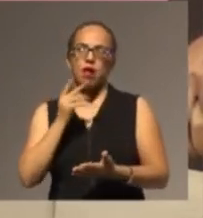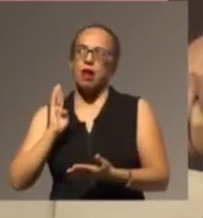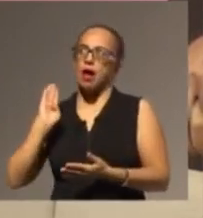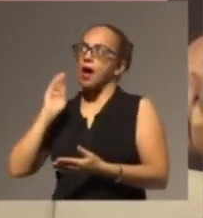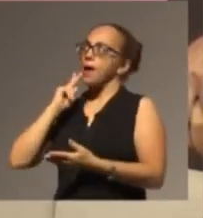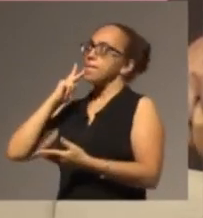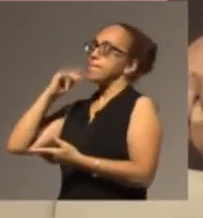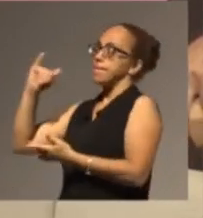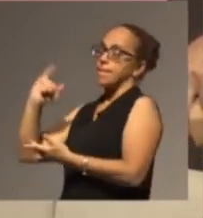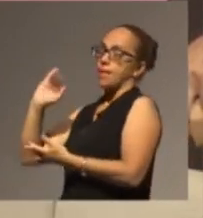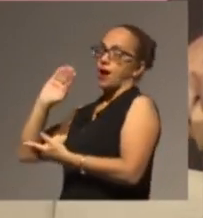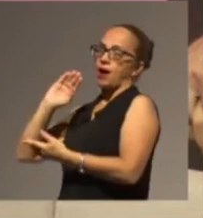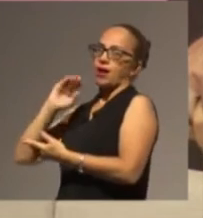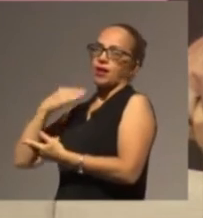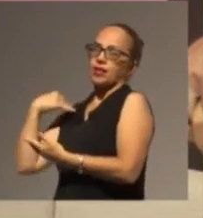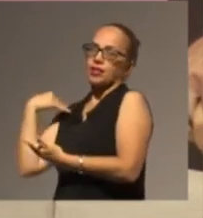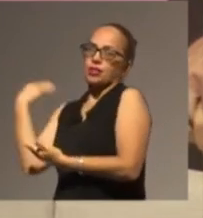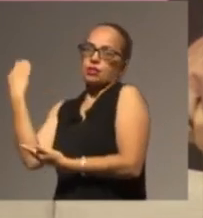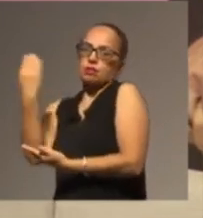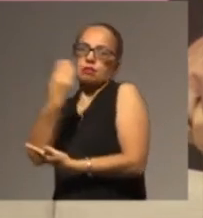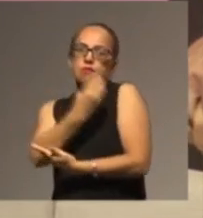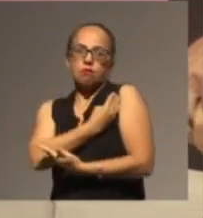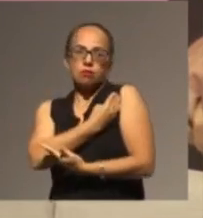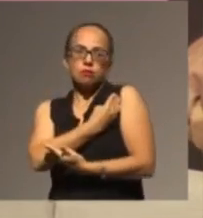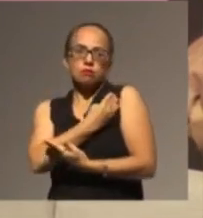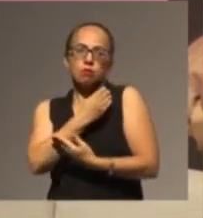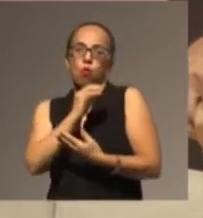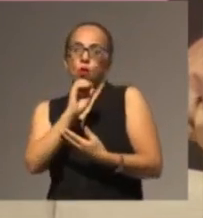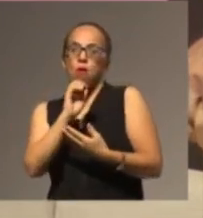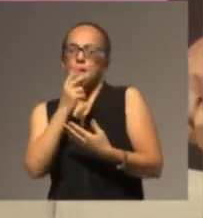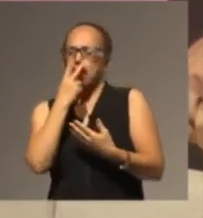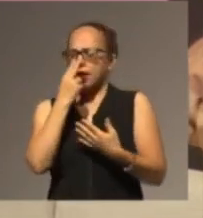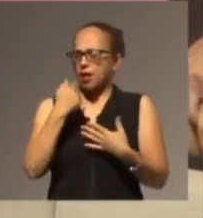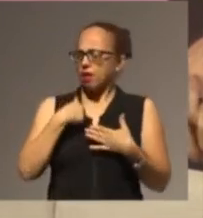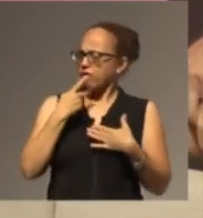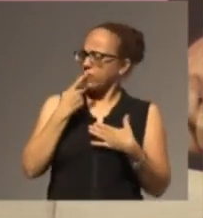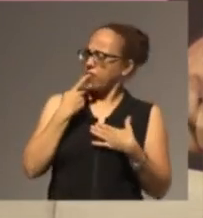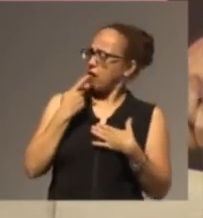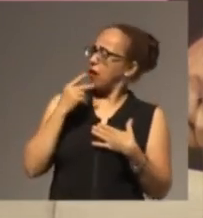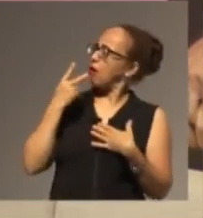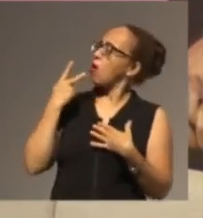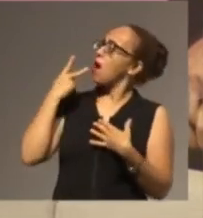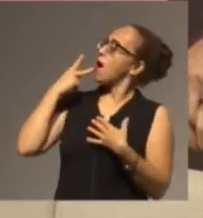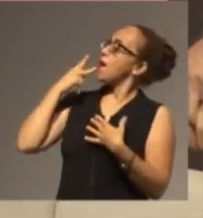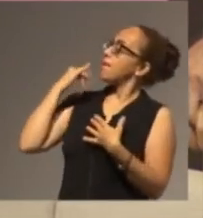único. Eu sou único na individualidade, mas sou um